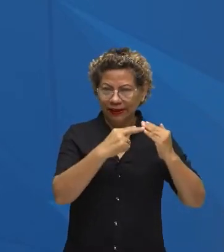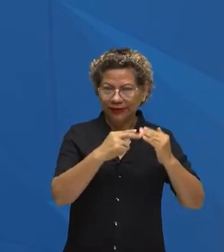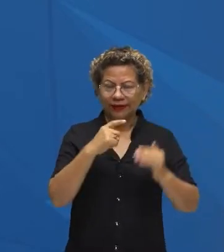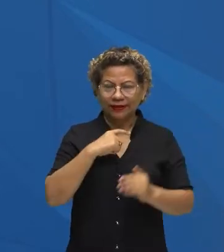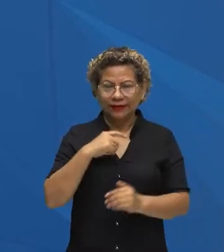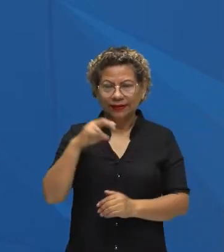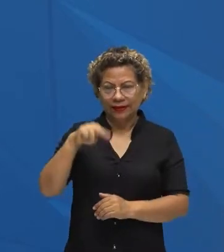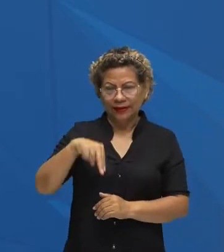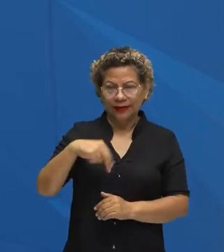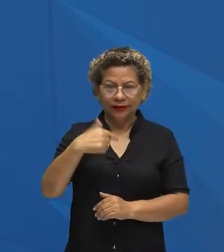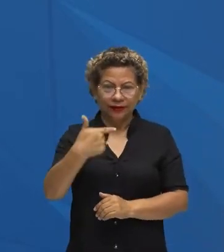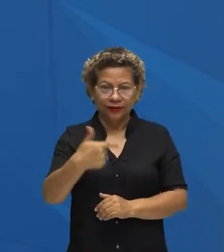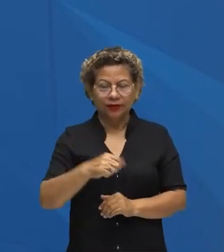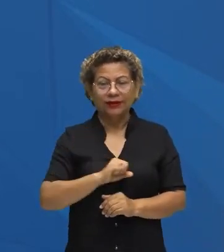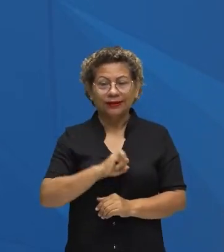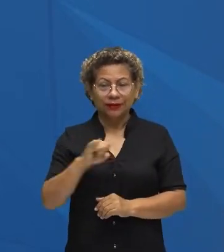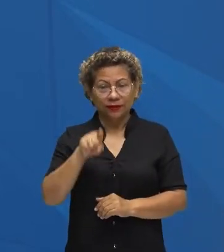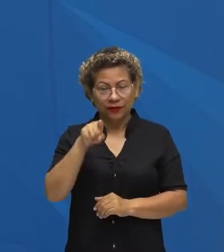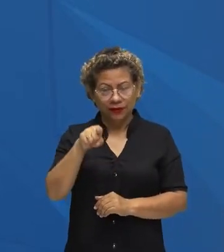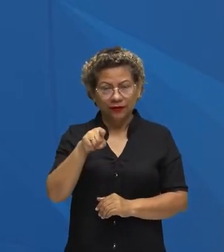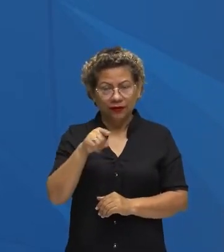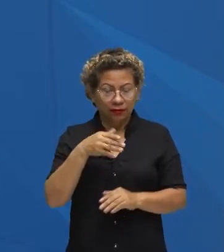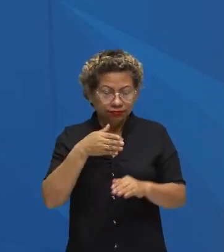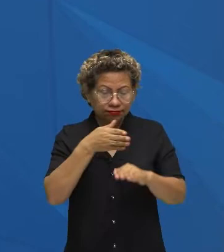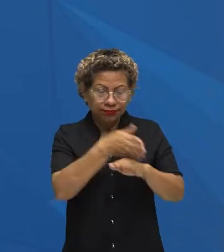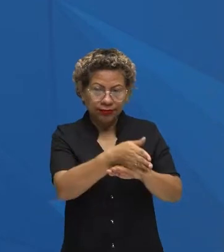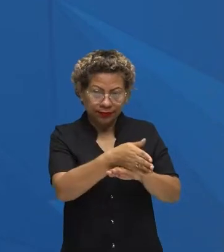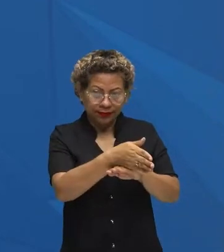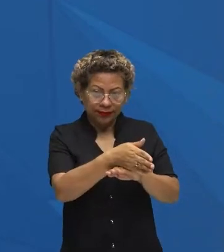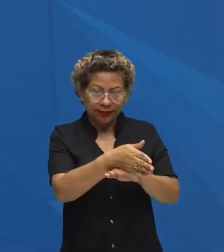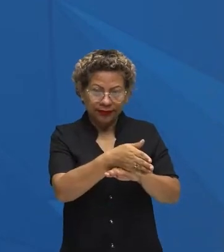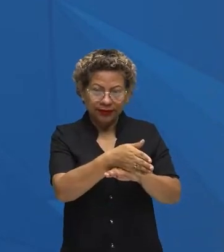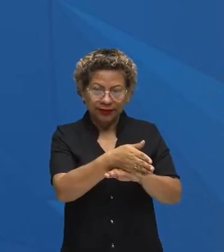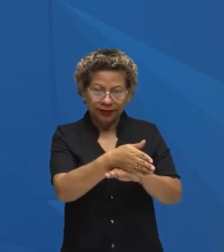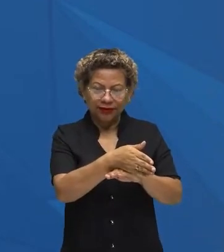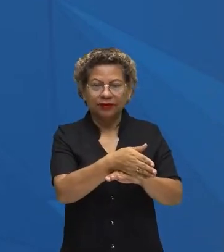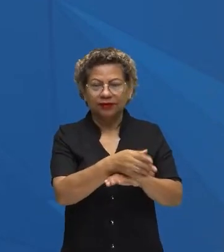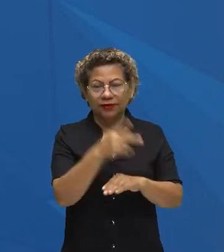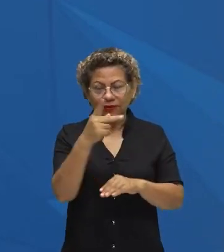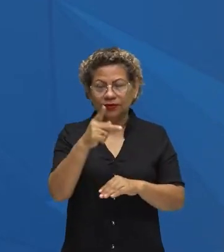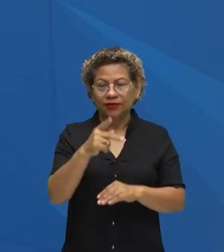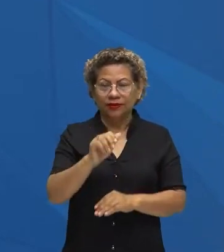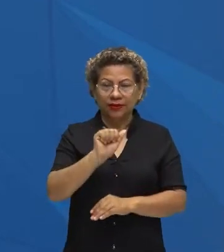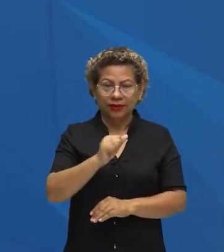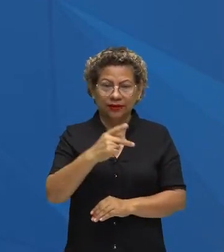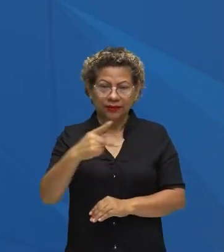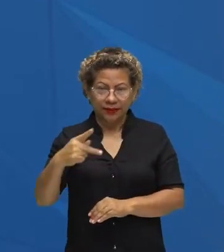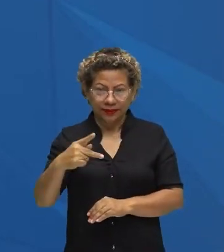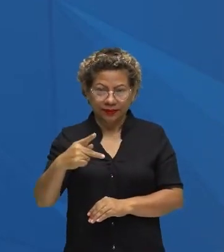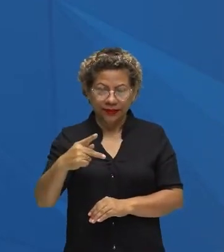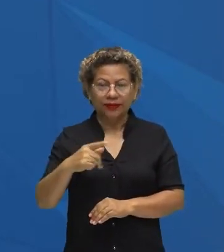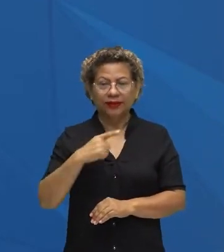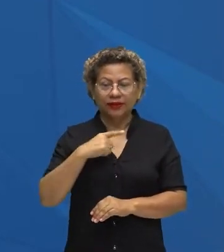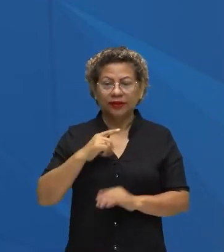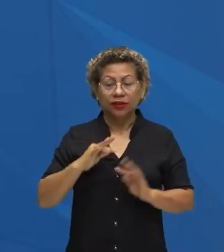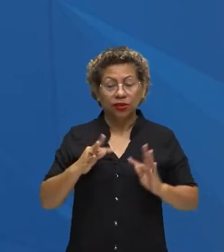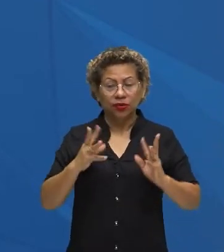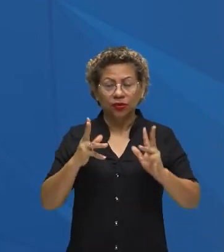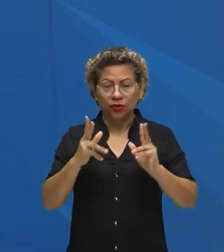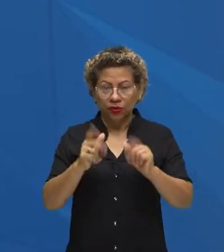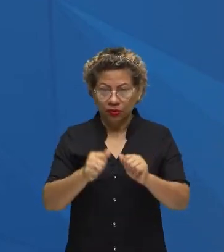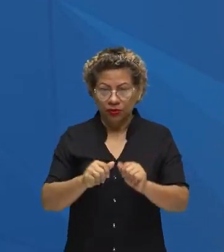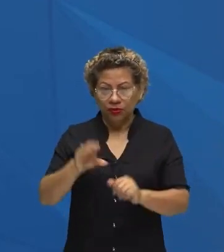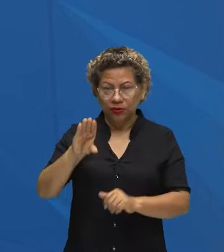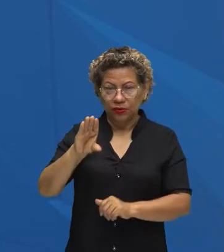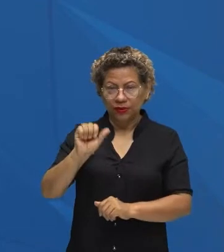M2, tá bom? Então, se você for lá na área do seu aplicativo, onde aparecem todos os canais, você vai